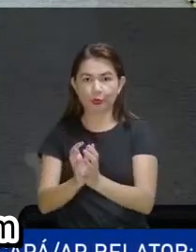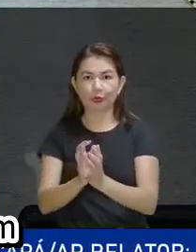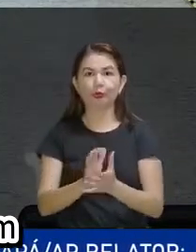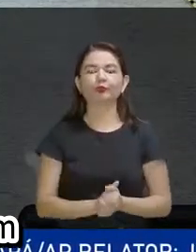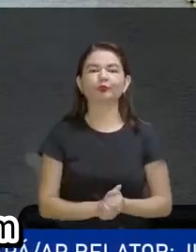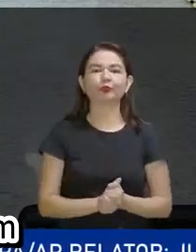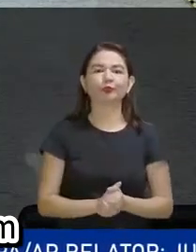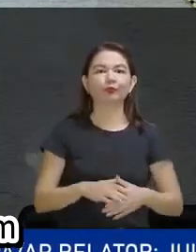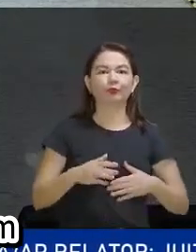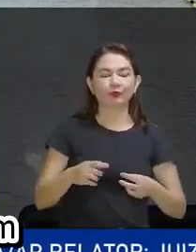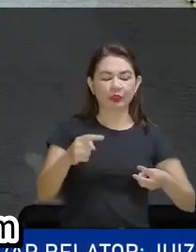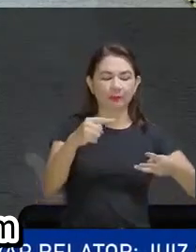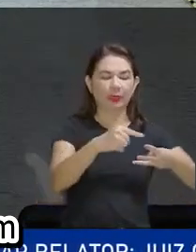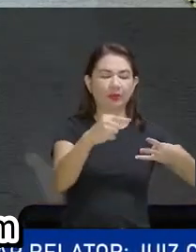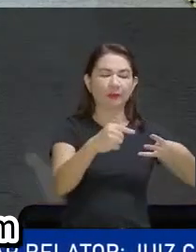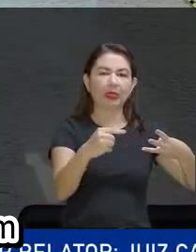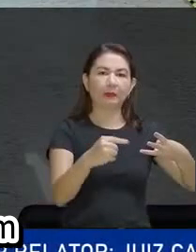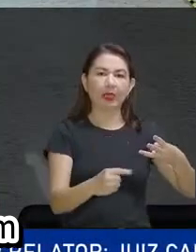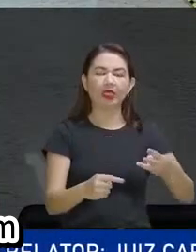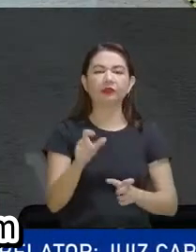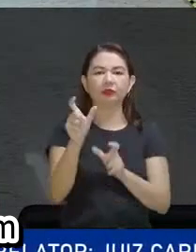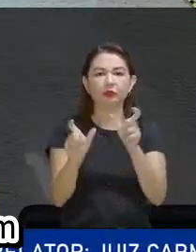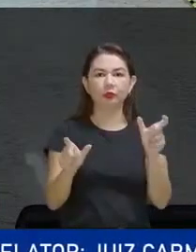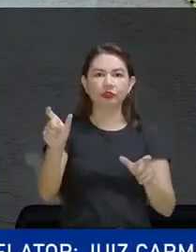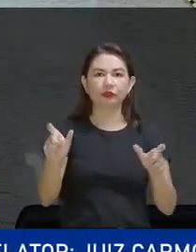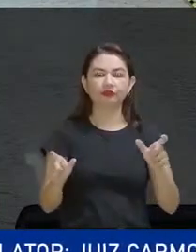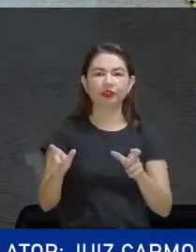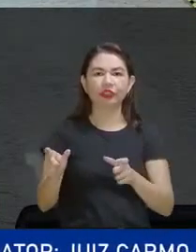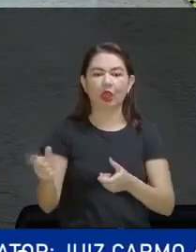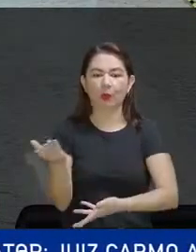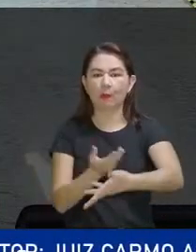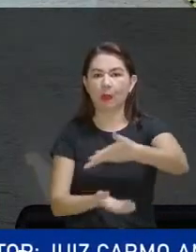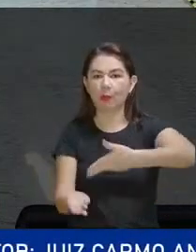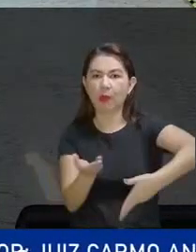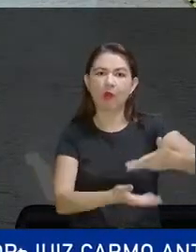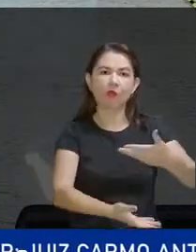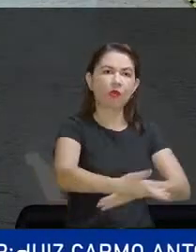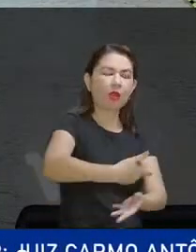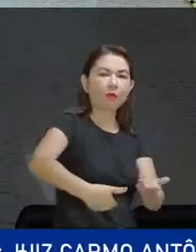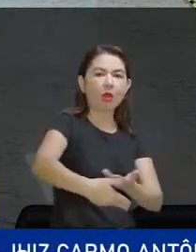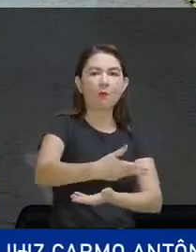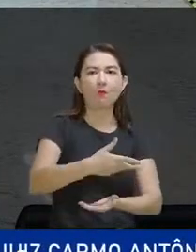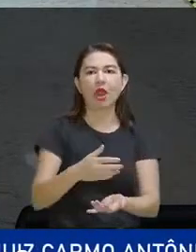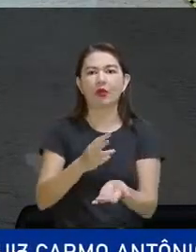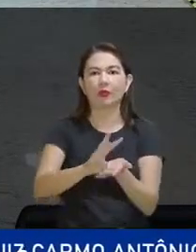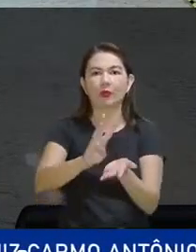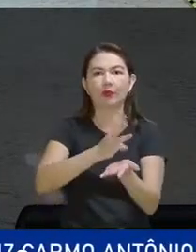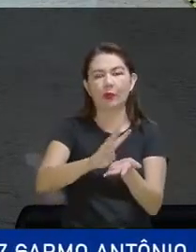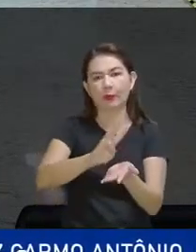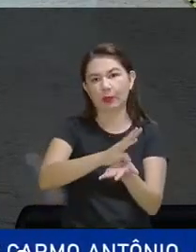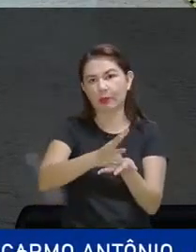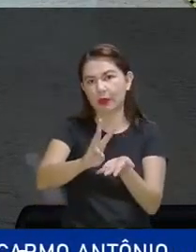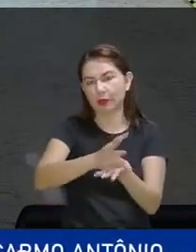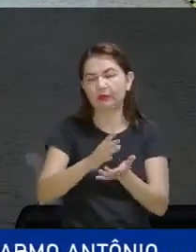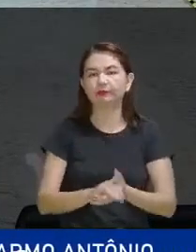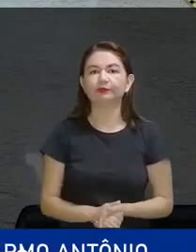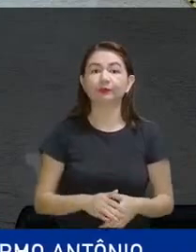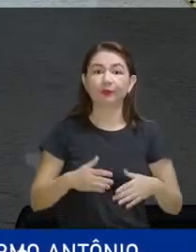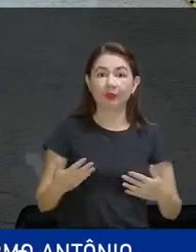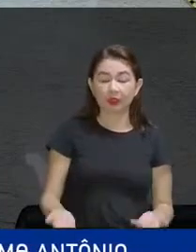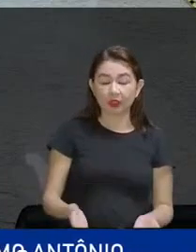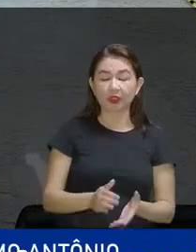os investigados figuravam como interlocutores. Durante a operação realizada em 29 de novembro